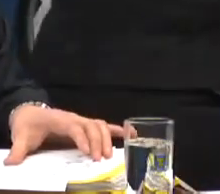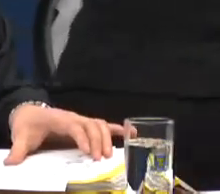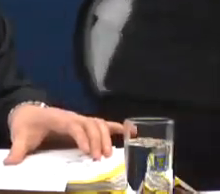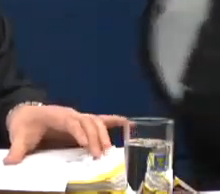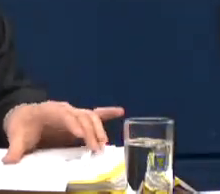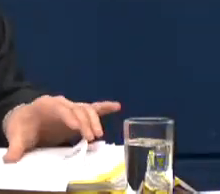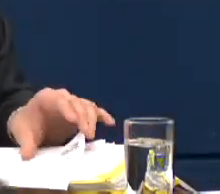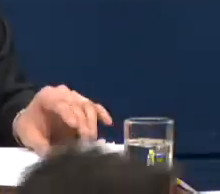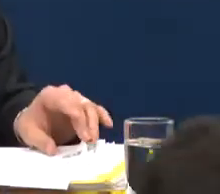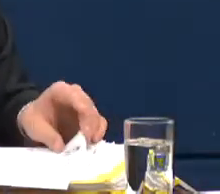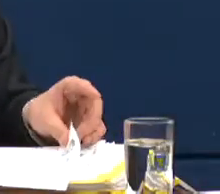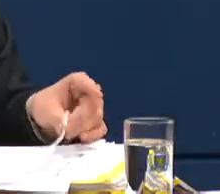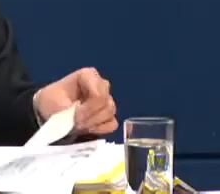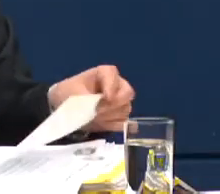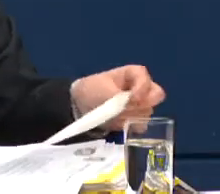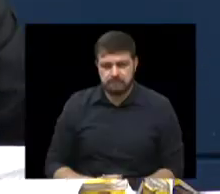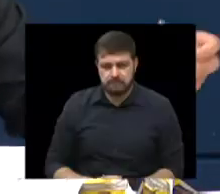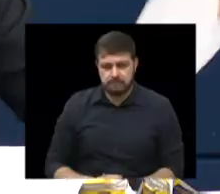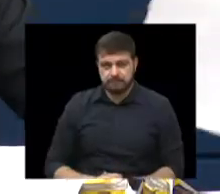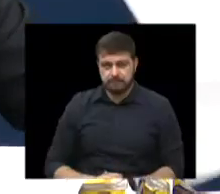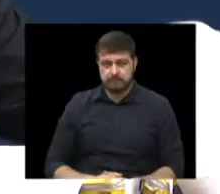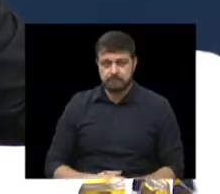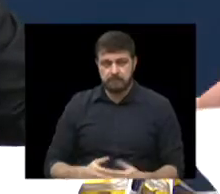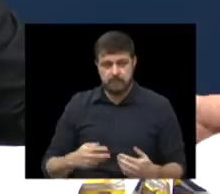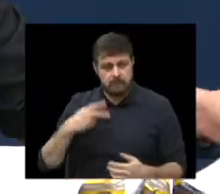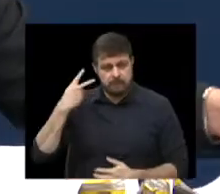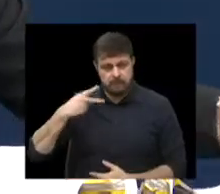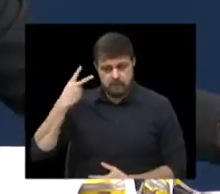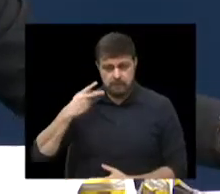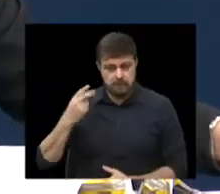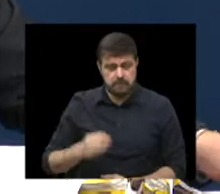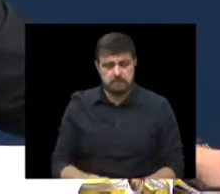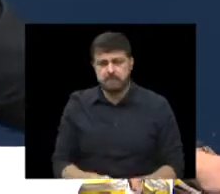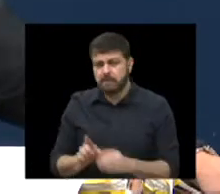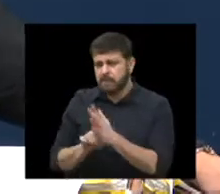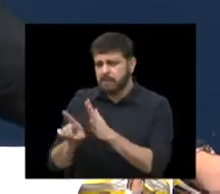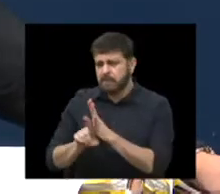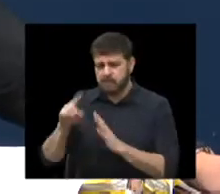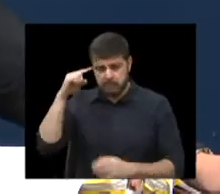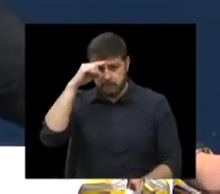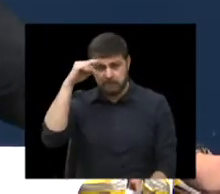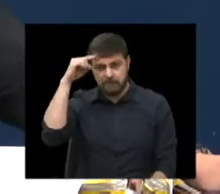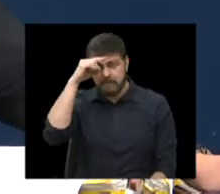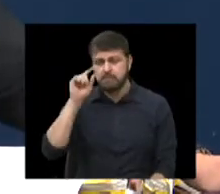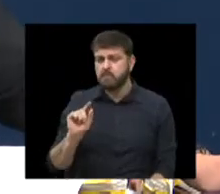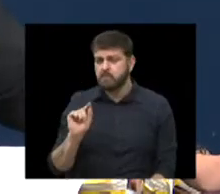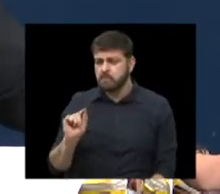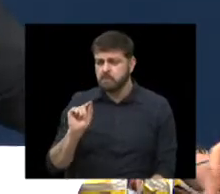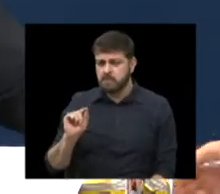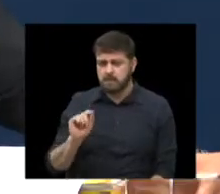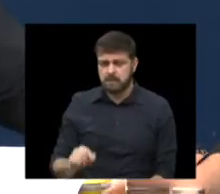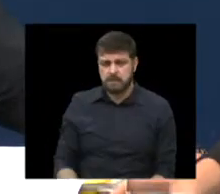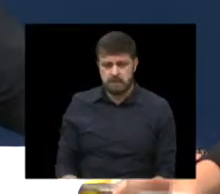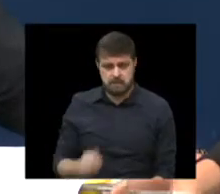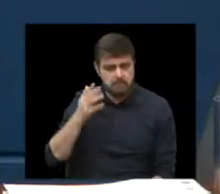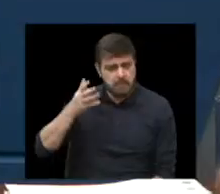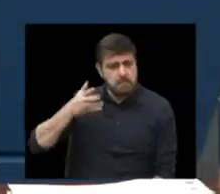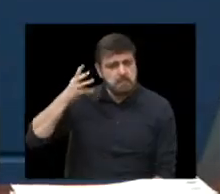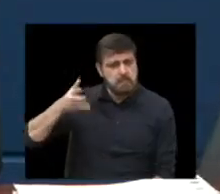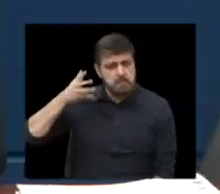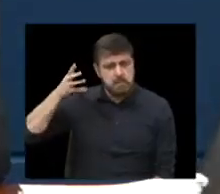E tem 3 comunicados, senhores vereadores. Eu consulto o vereador Felipe Marquesi, se existe vereadores inscritos.